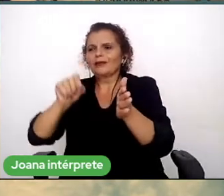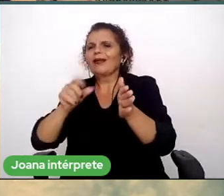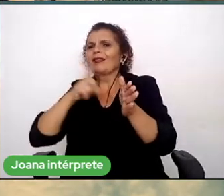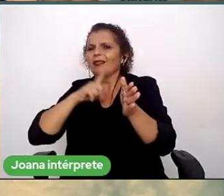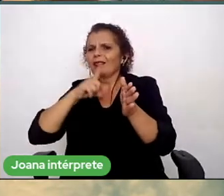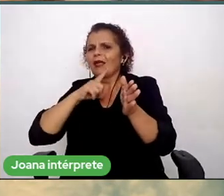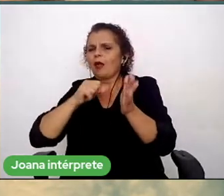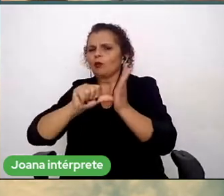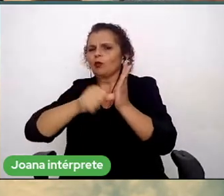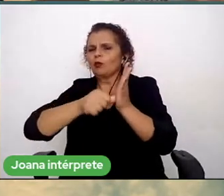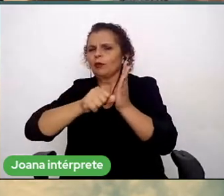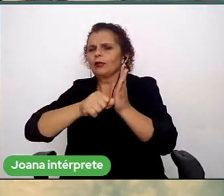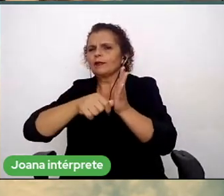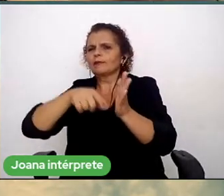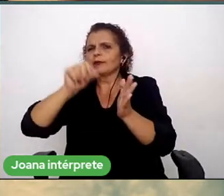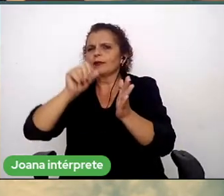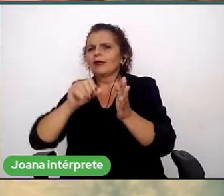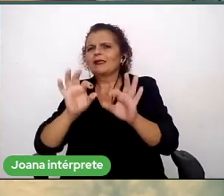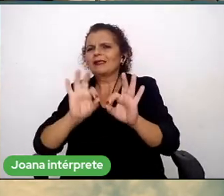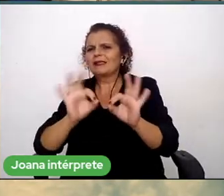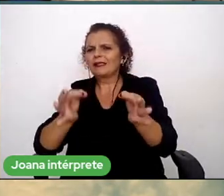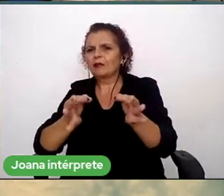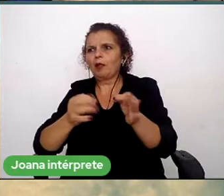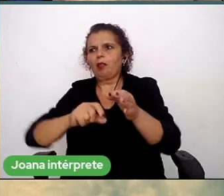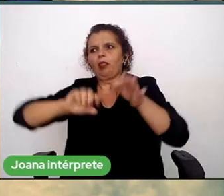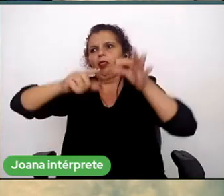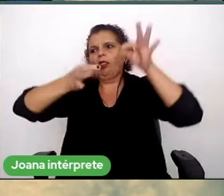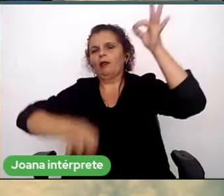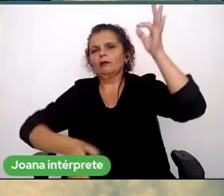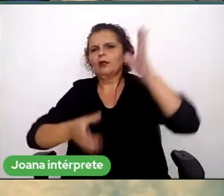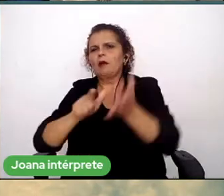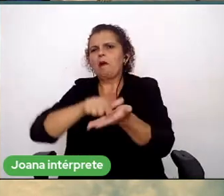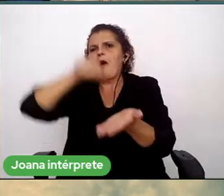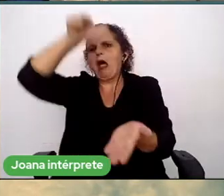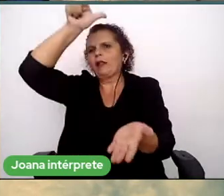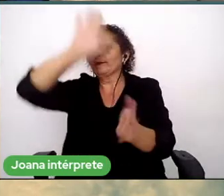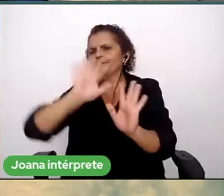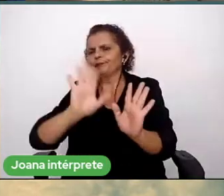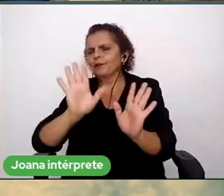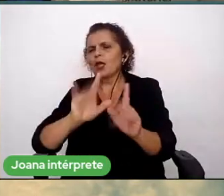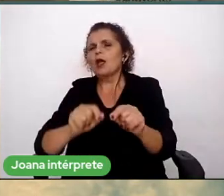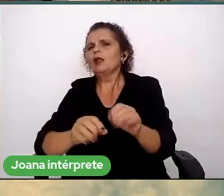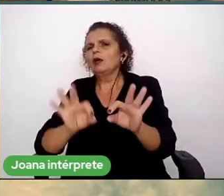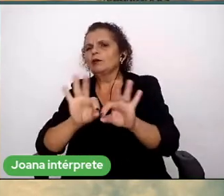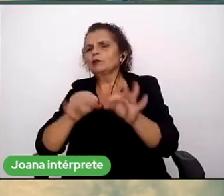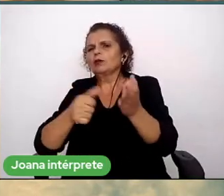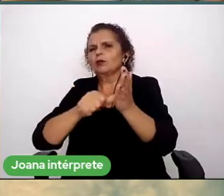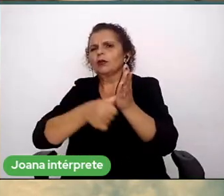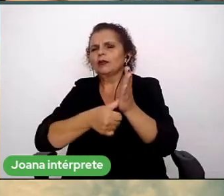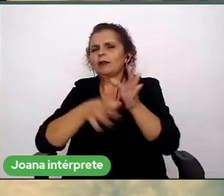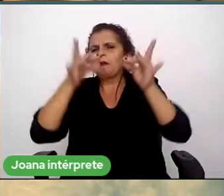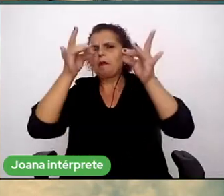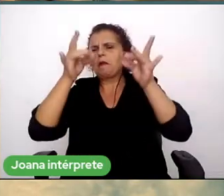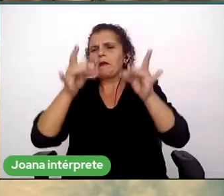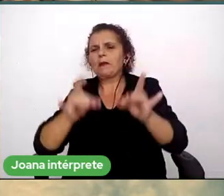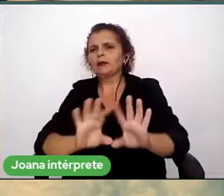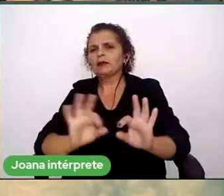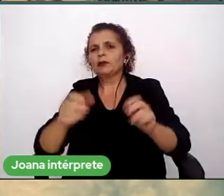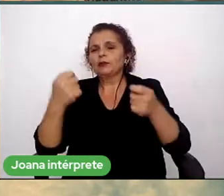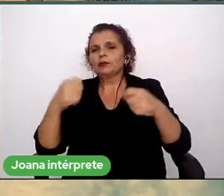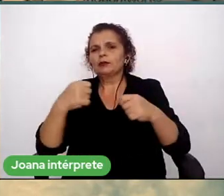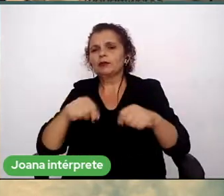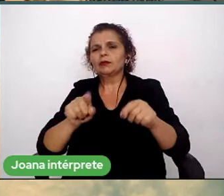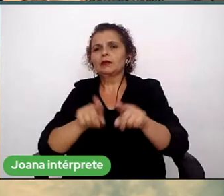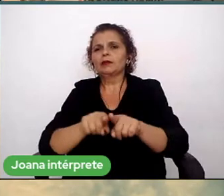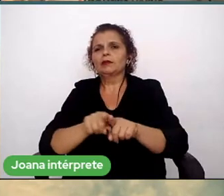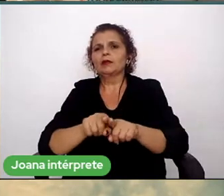tipo de documentação documentação leve que a gente não é para ter clicar e a massa de 587 páginas explicando o tim-tim por tim-tim até porque essa